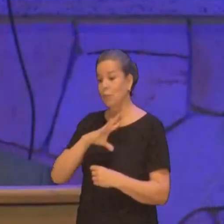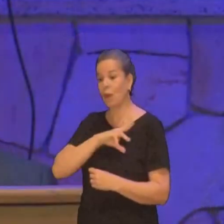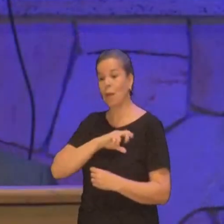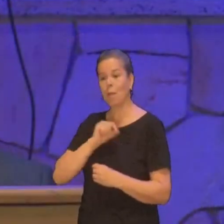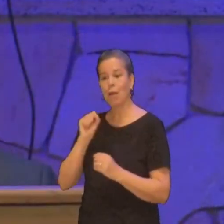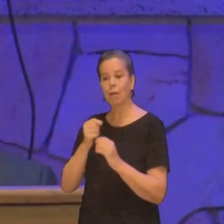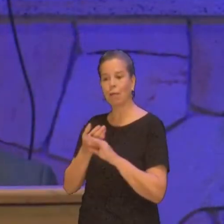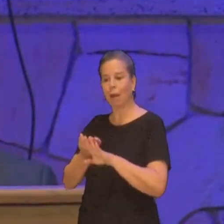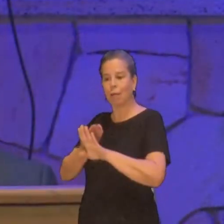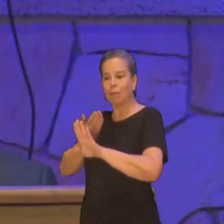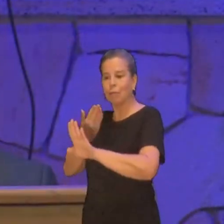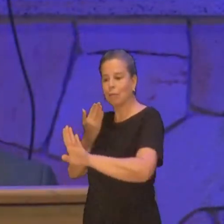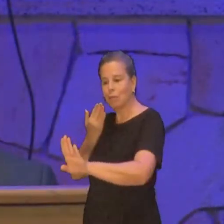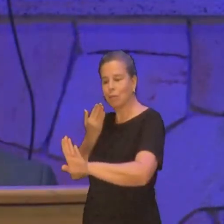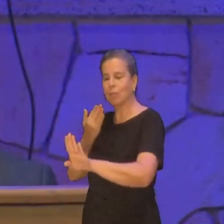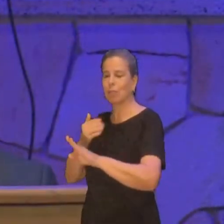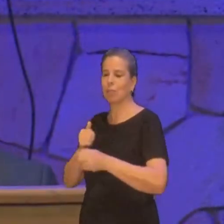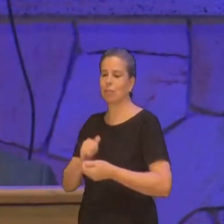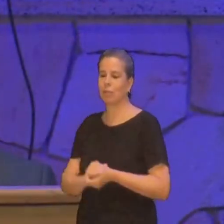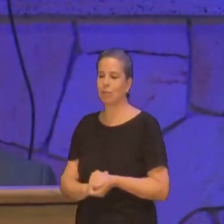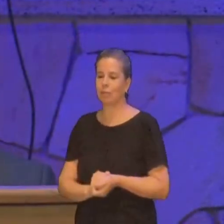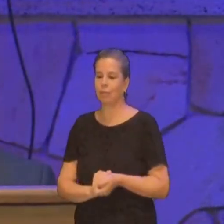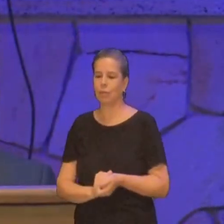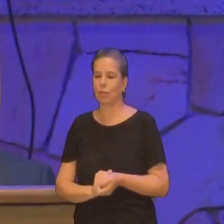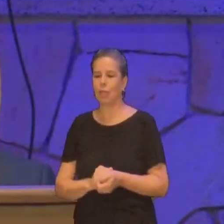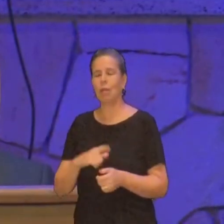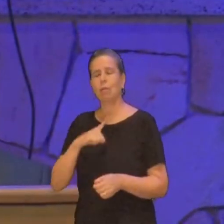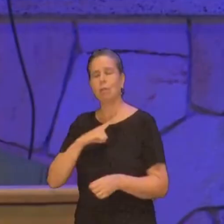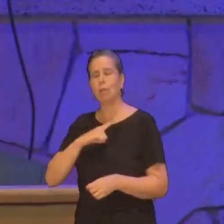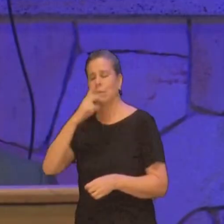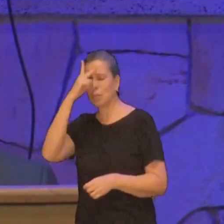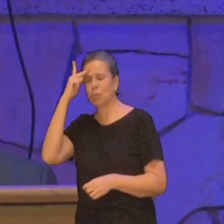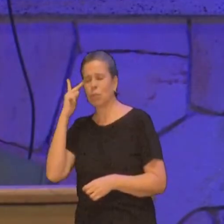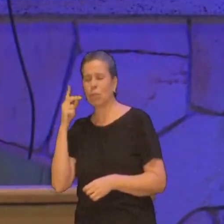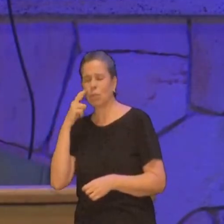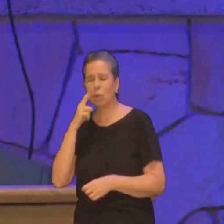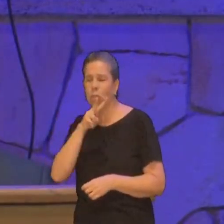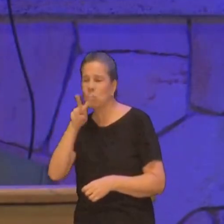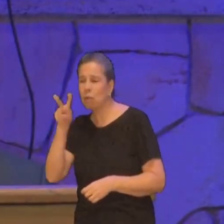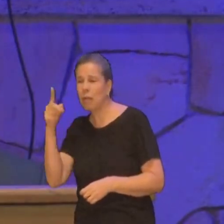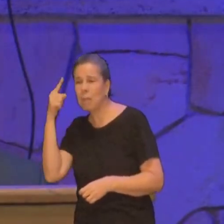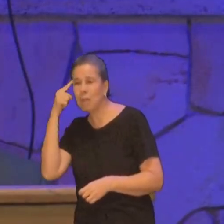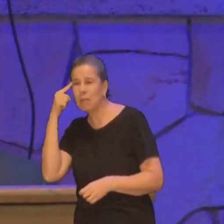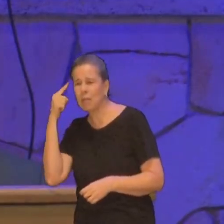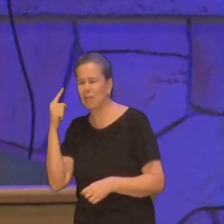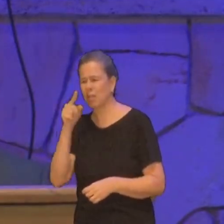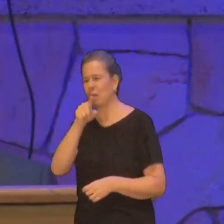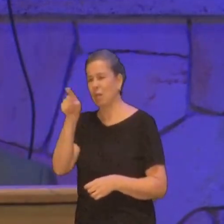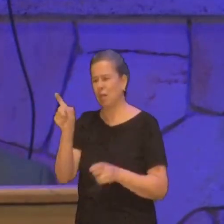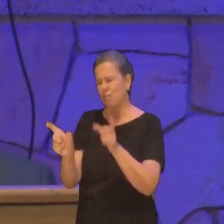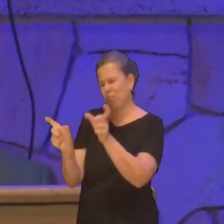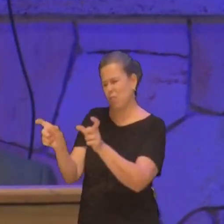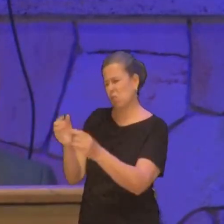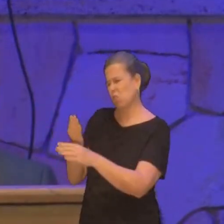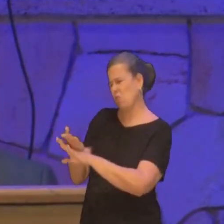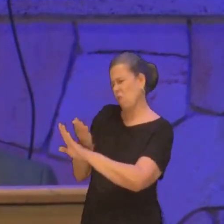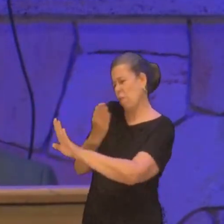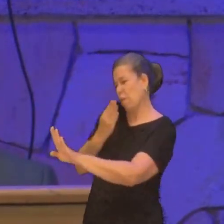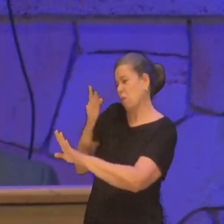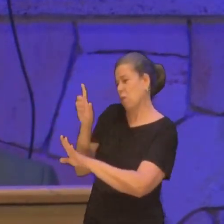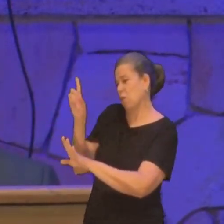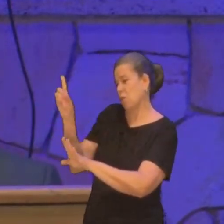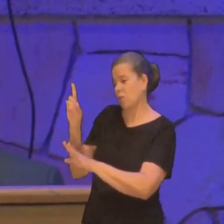para nós. Existem pessoas que nós vamos olhar e vamos pensar, essas pessoas estão longe de Deus. Essas